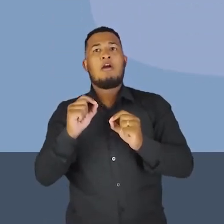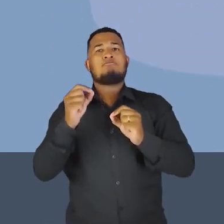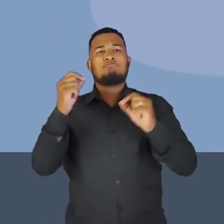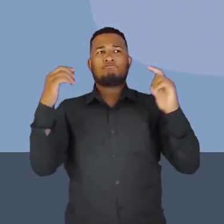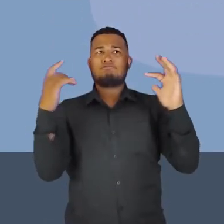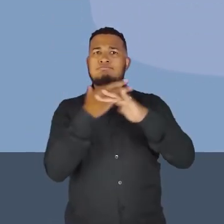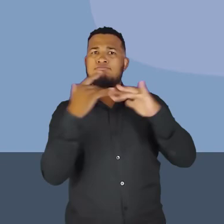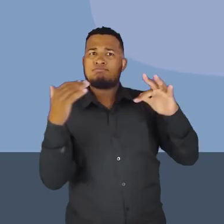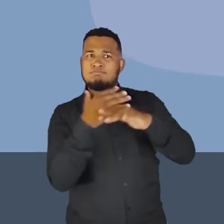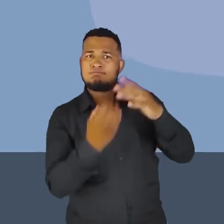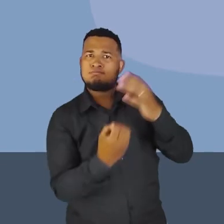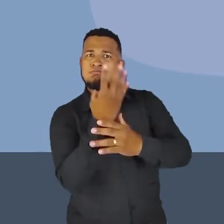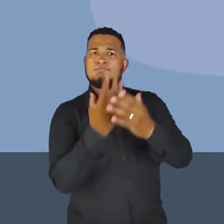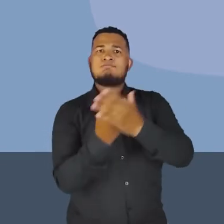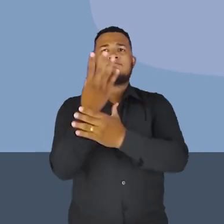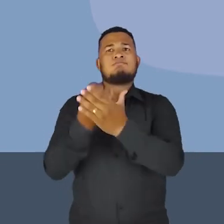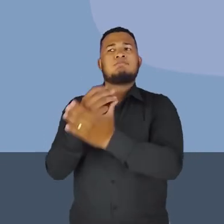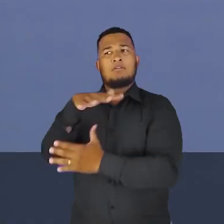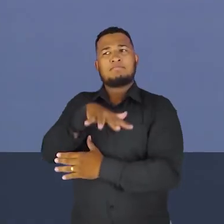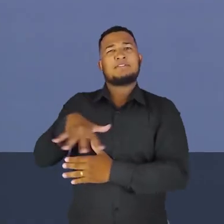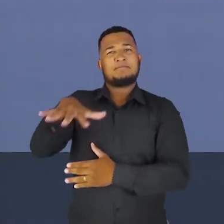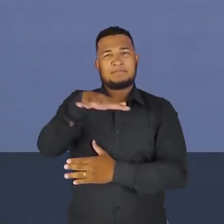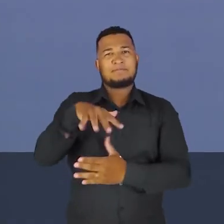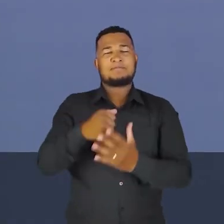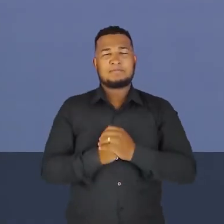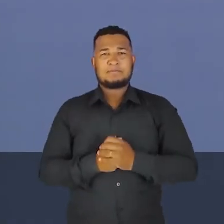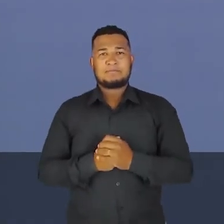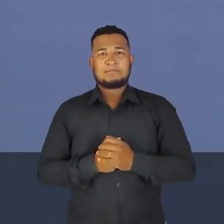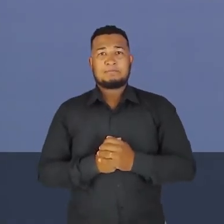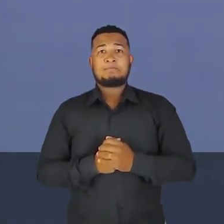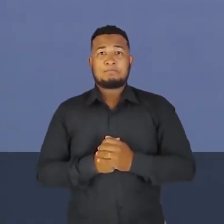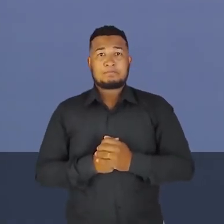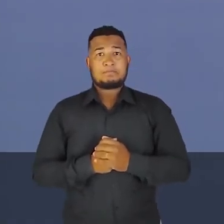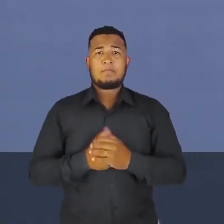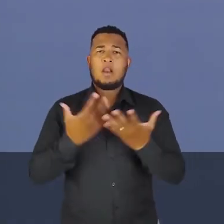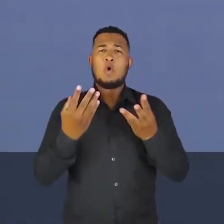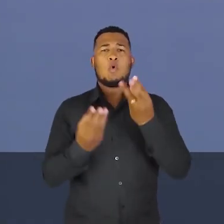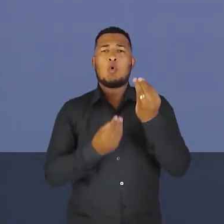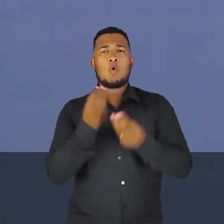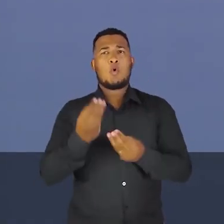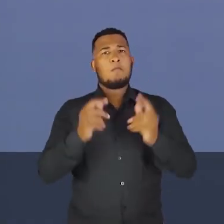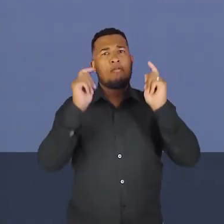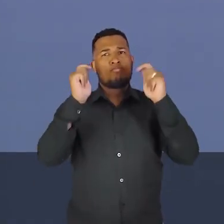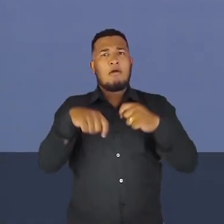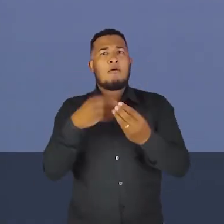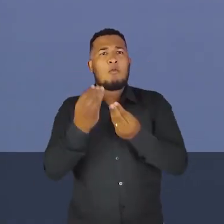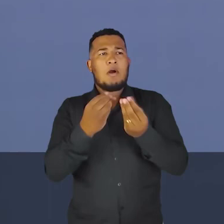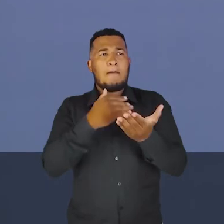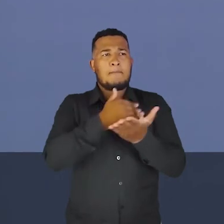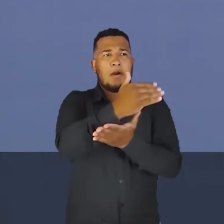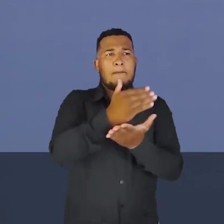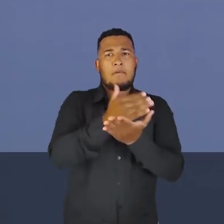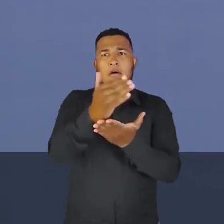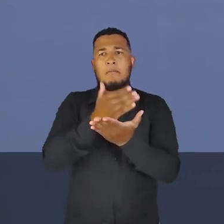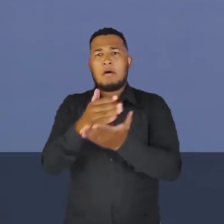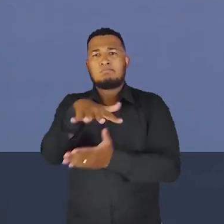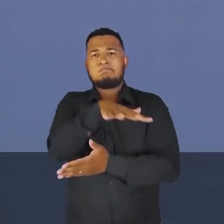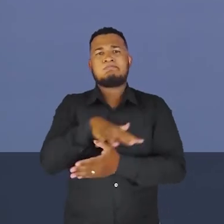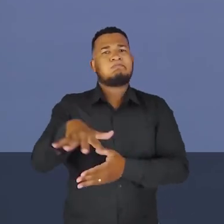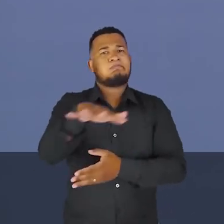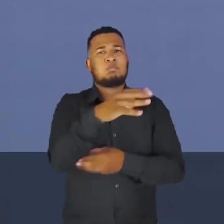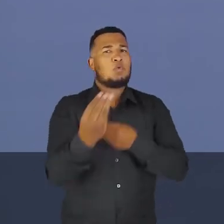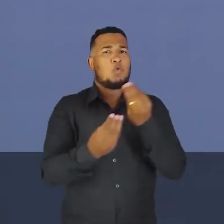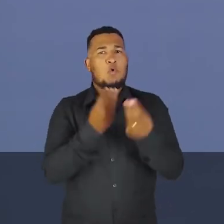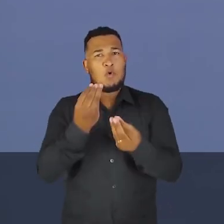cidades comerciais no Mediterrâneo. Volta aqui. Como, então, que se dá a divisão do espaço urbano? A